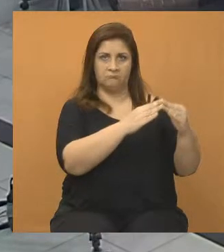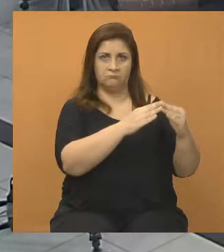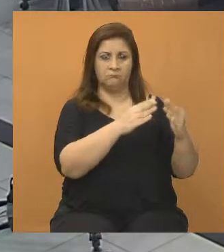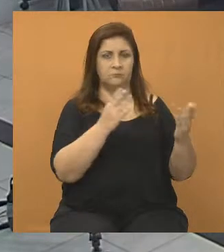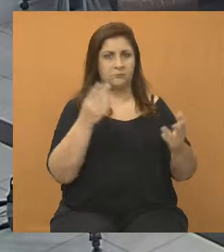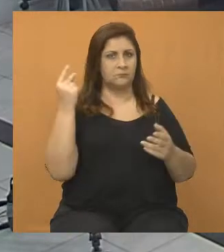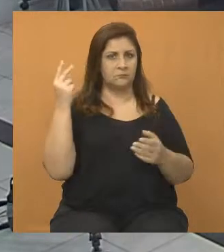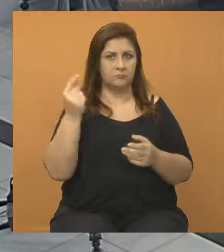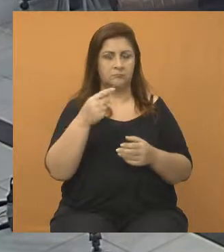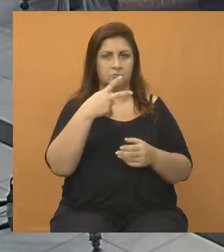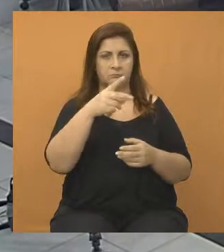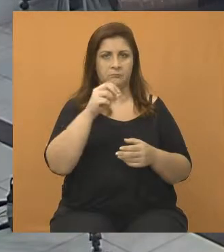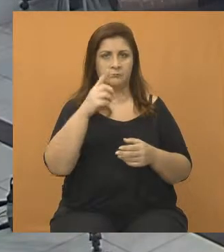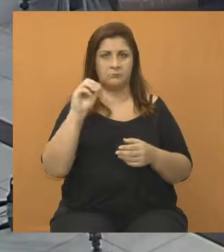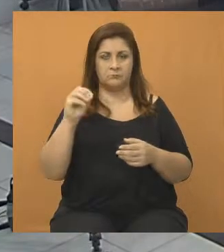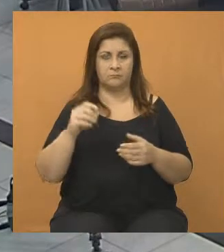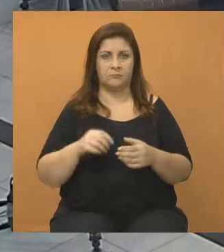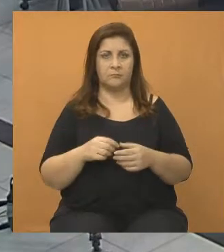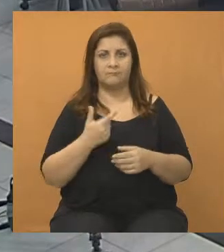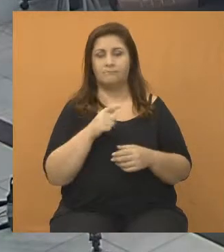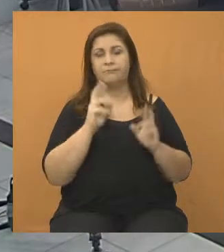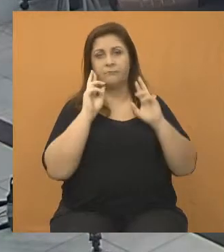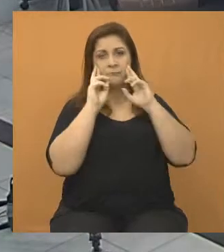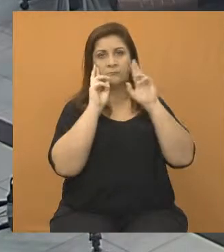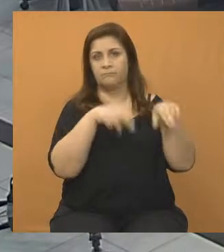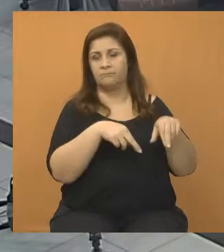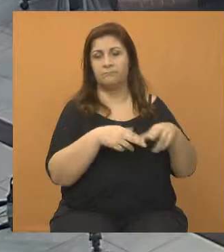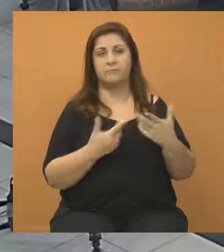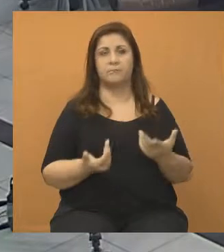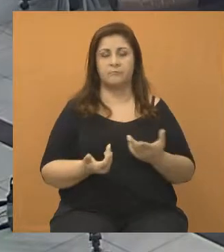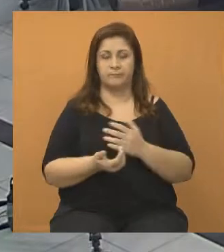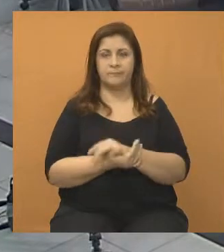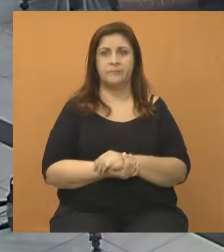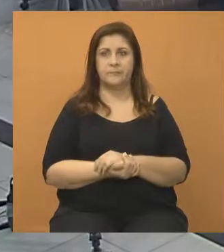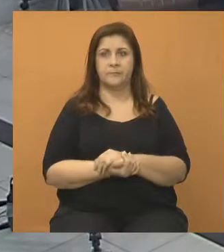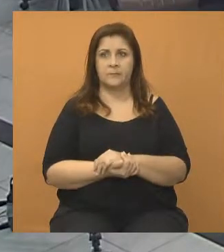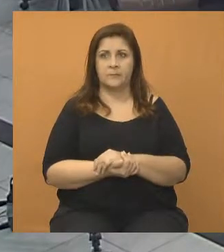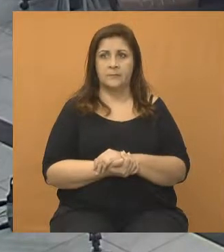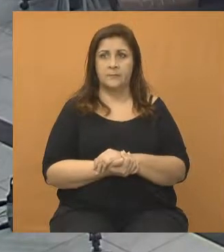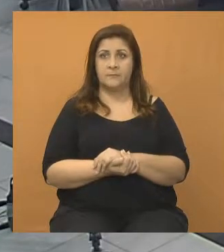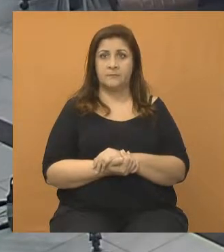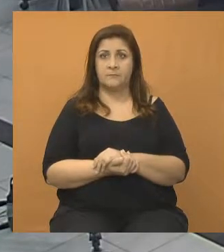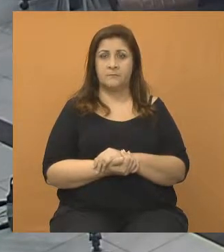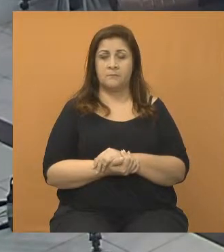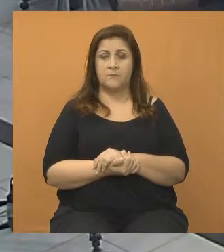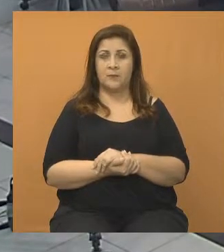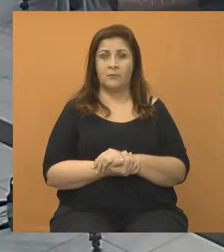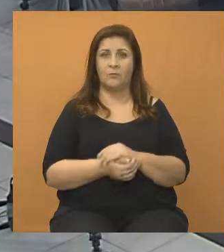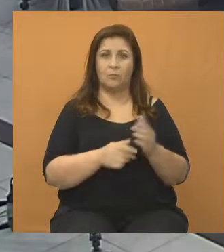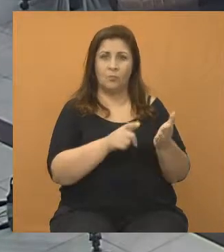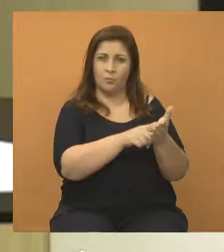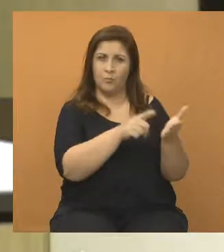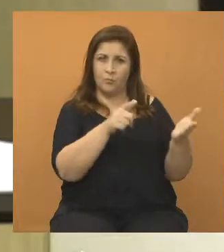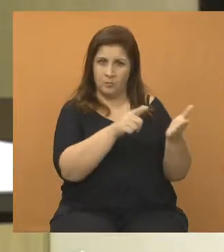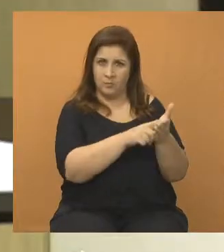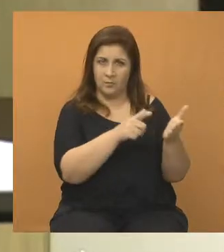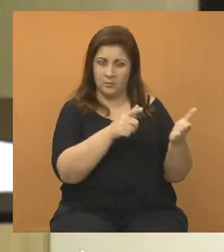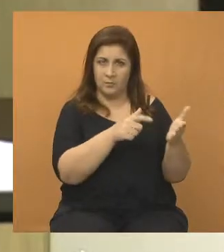e ele não é respeitado, não foi respeitado quando ele foi publicado em